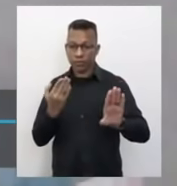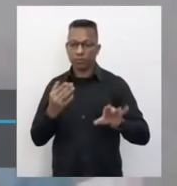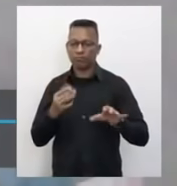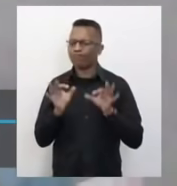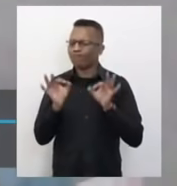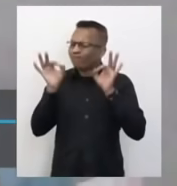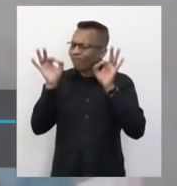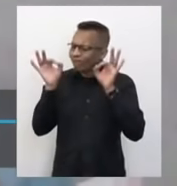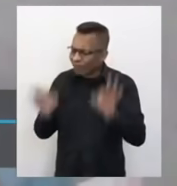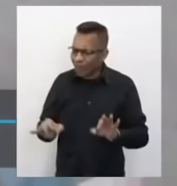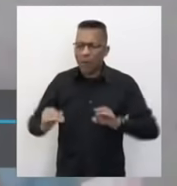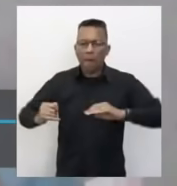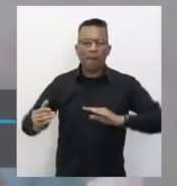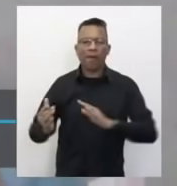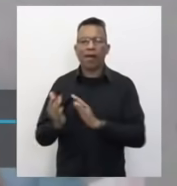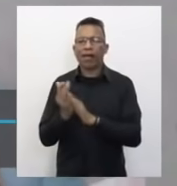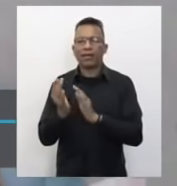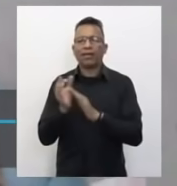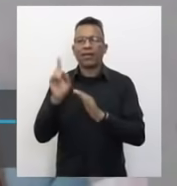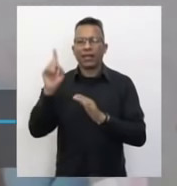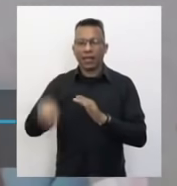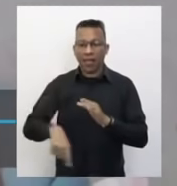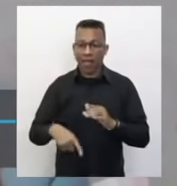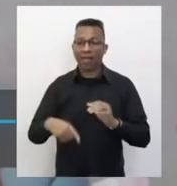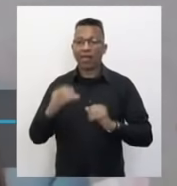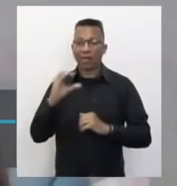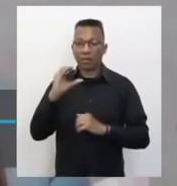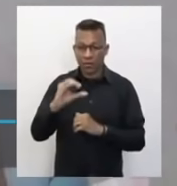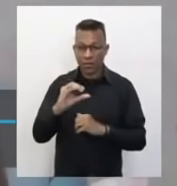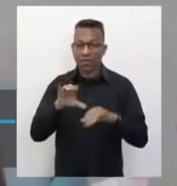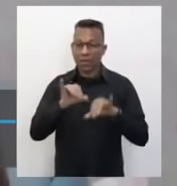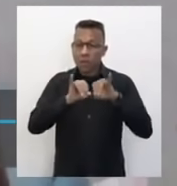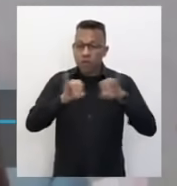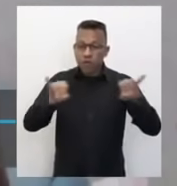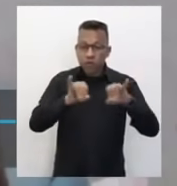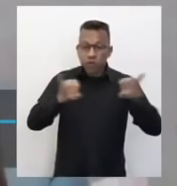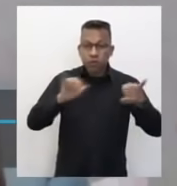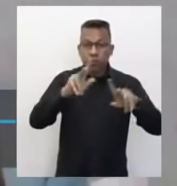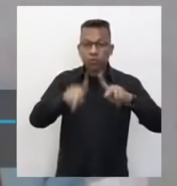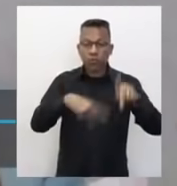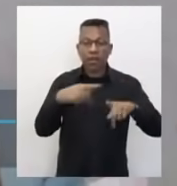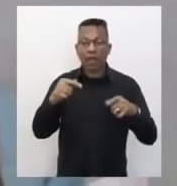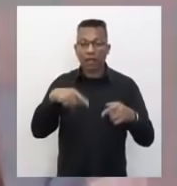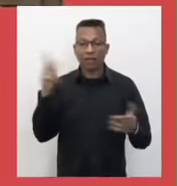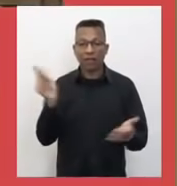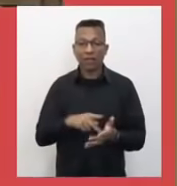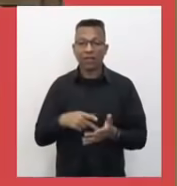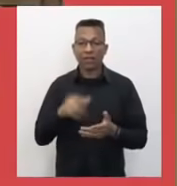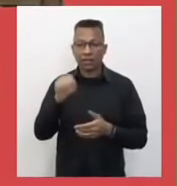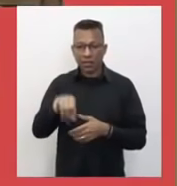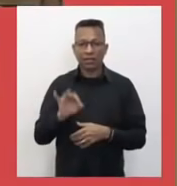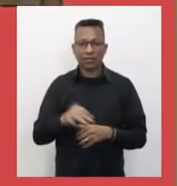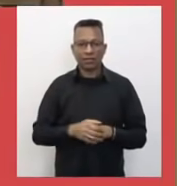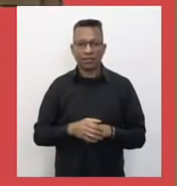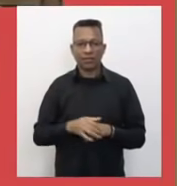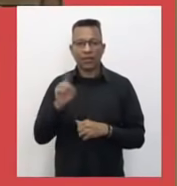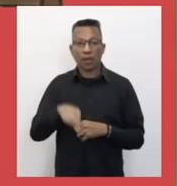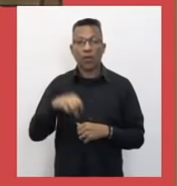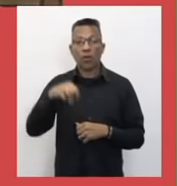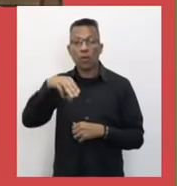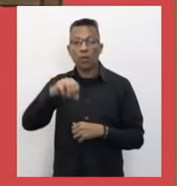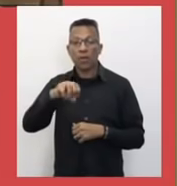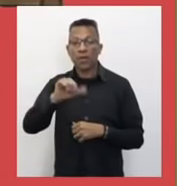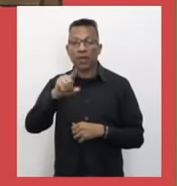Exatamente, gente. Quem disse, então, que é uma mensagem de utilidade pública, acertou. Olha que interessante. É um meme que